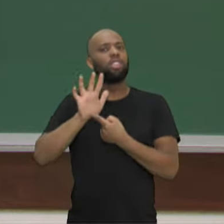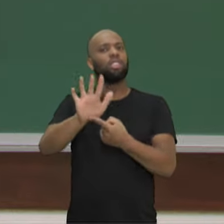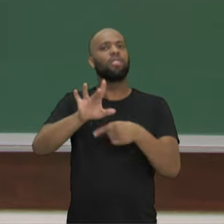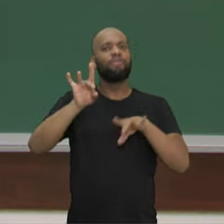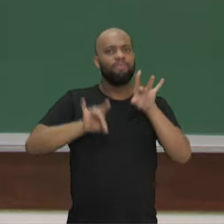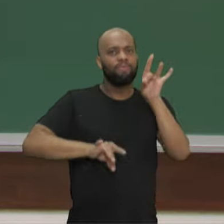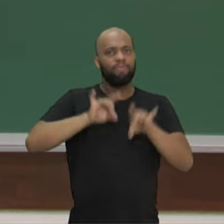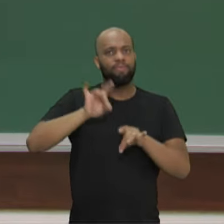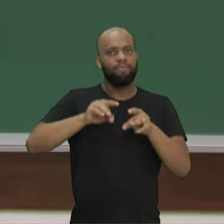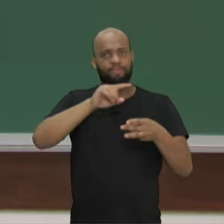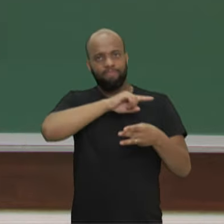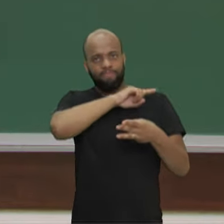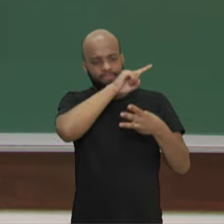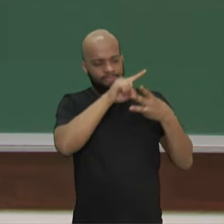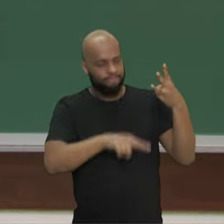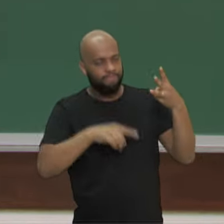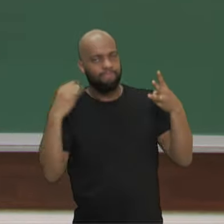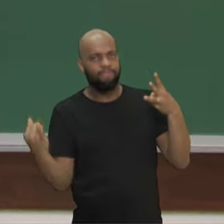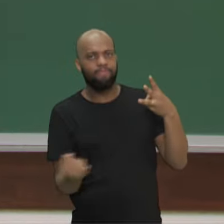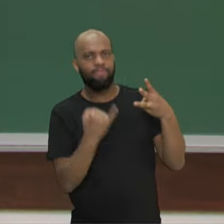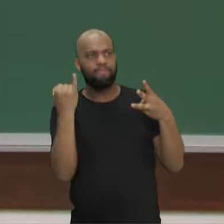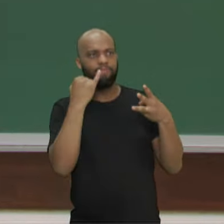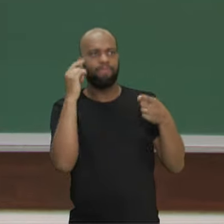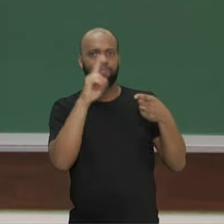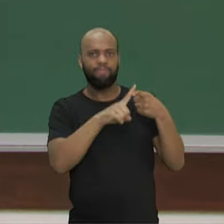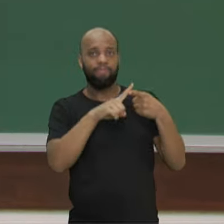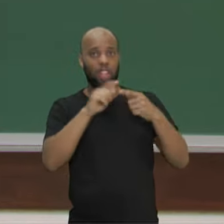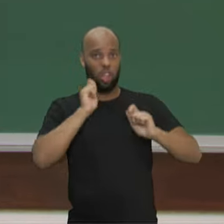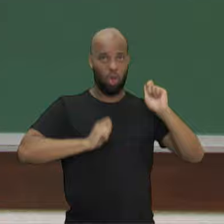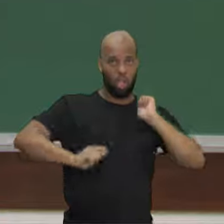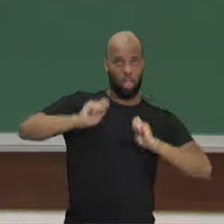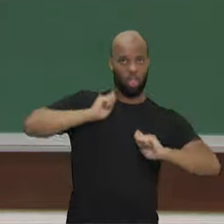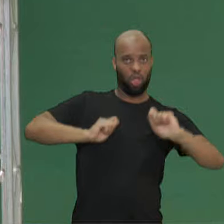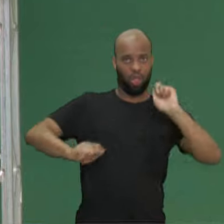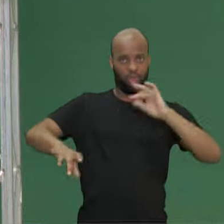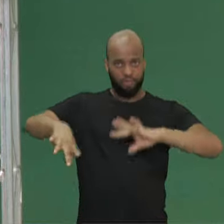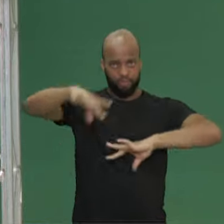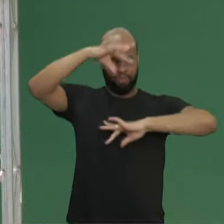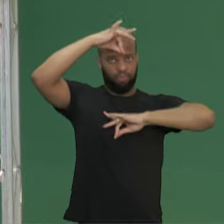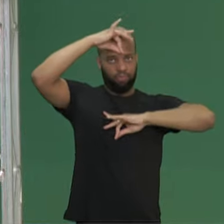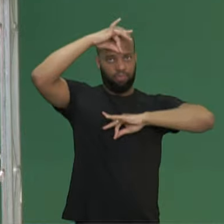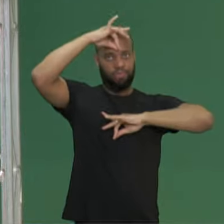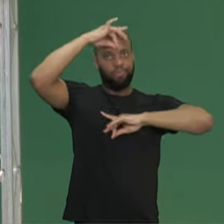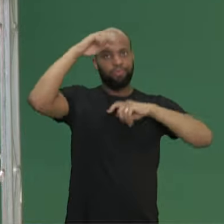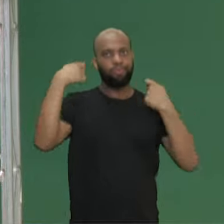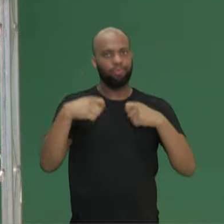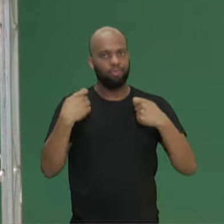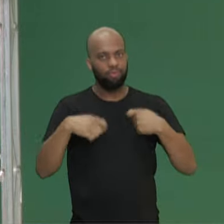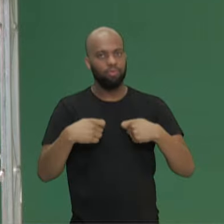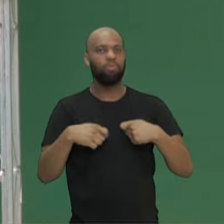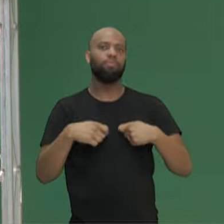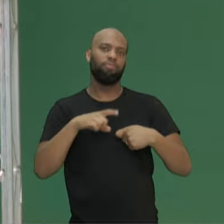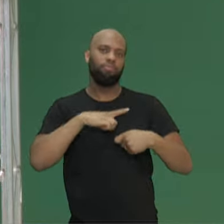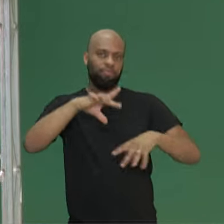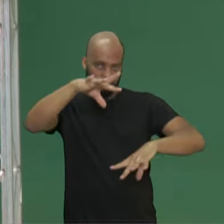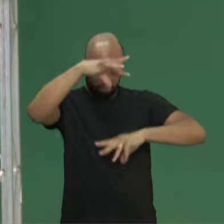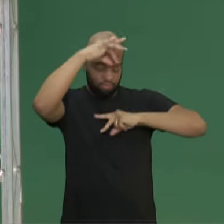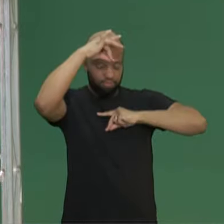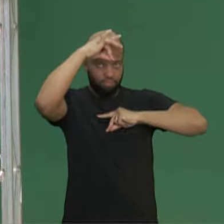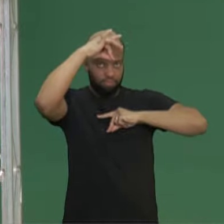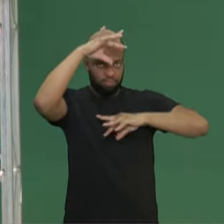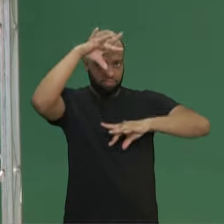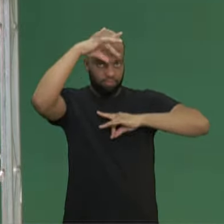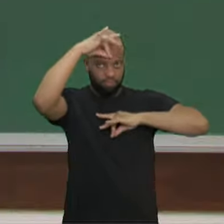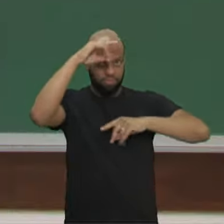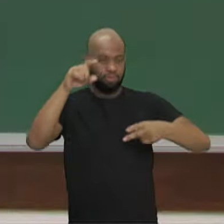teatral 3 coisas, não é? O ator com a sua personagem, ator ou atriz, enfim, com a personagem,